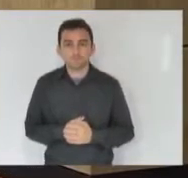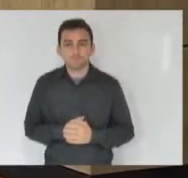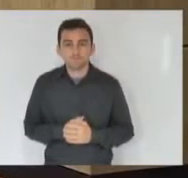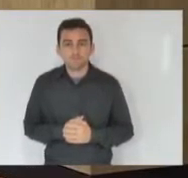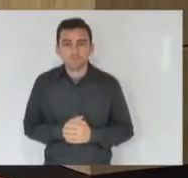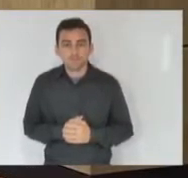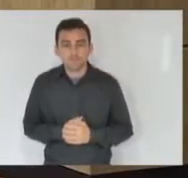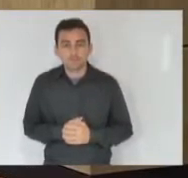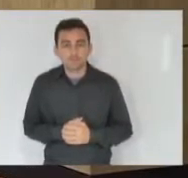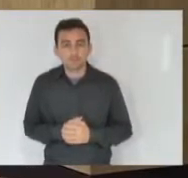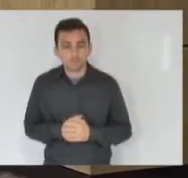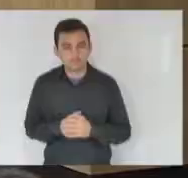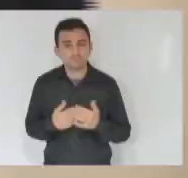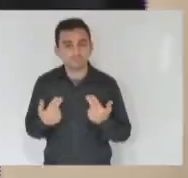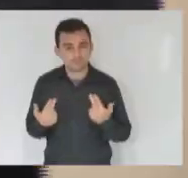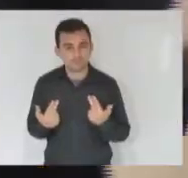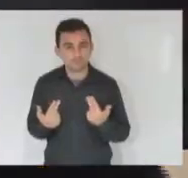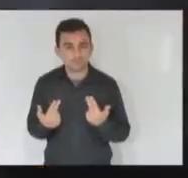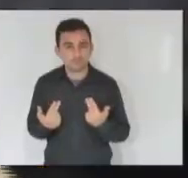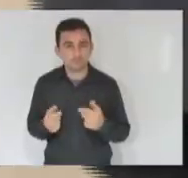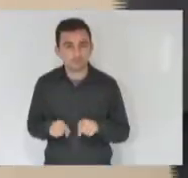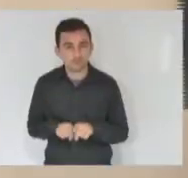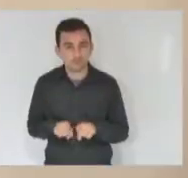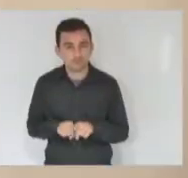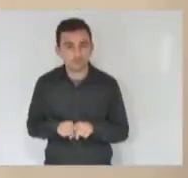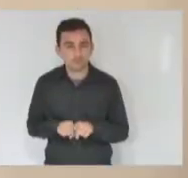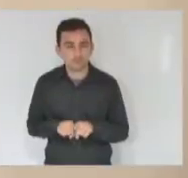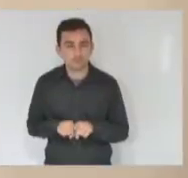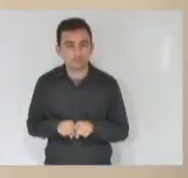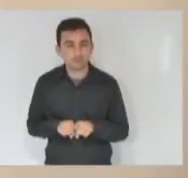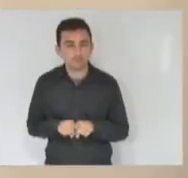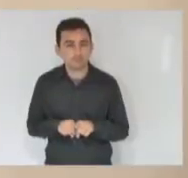Da mesma forma, registro...